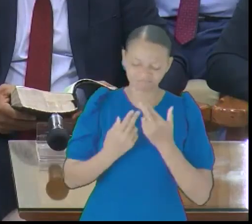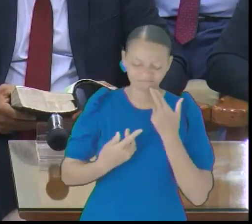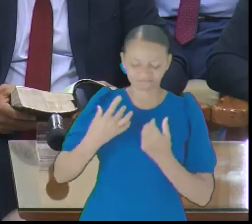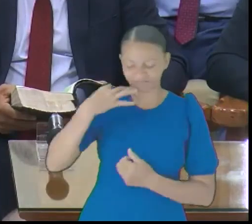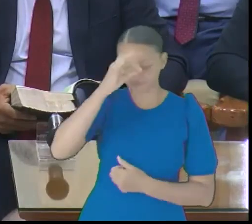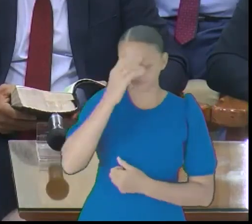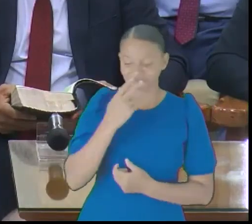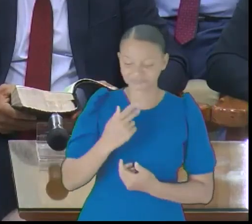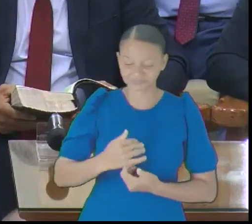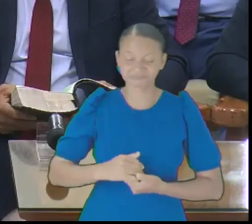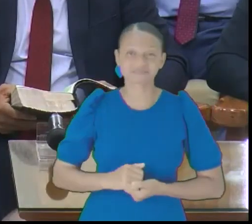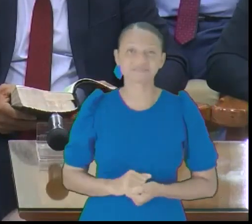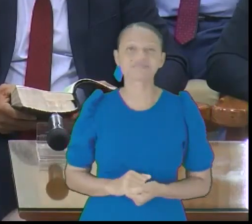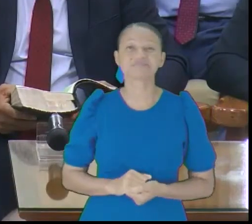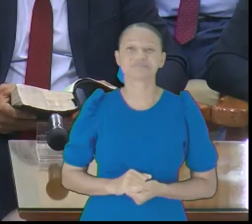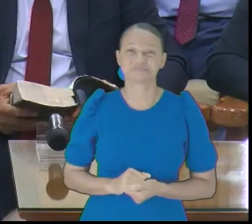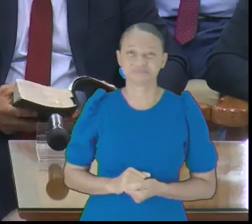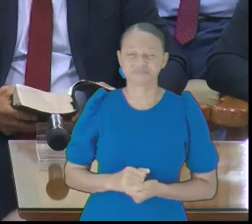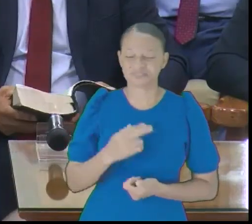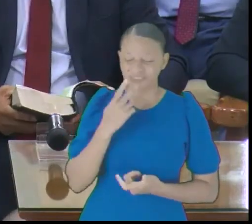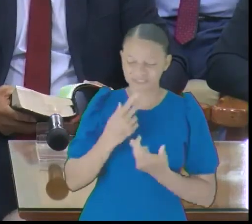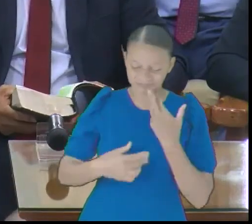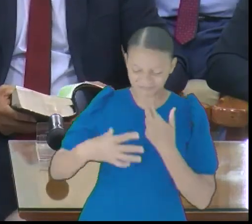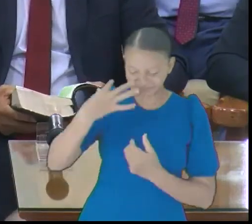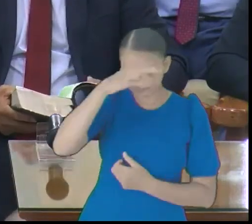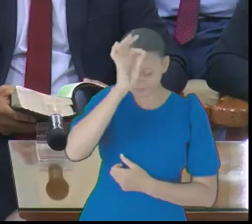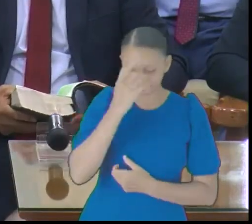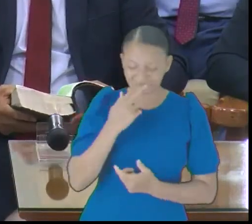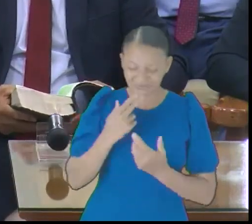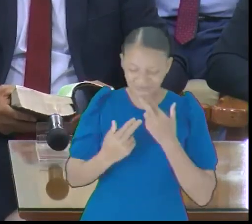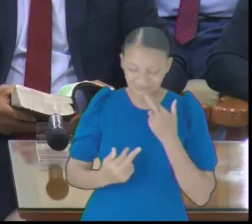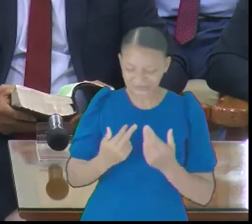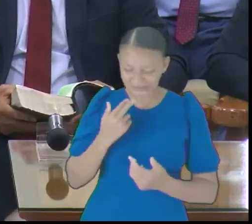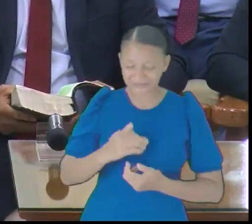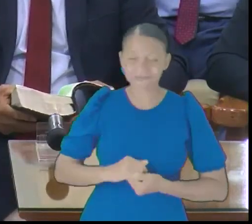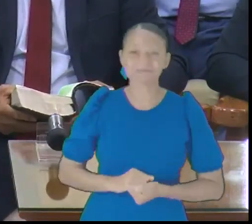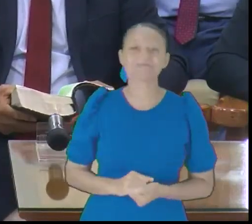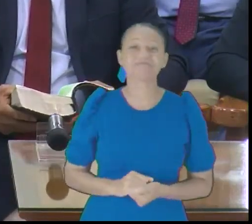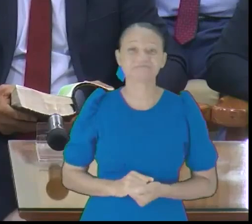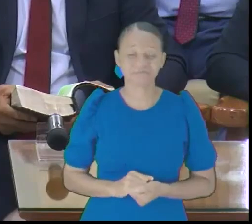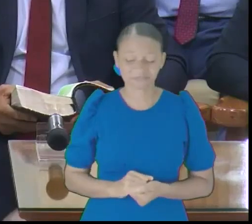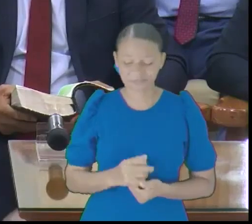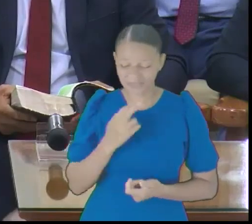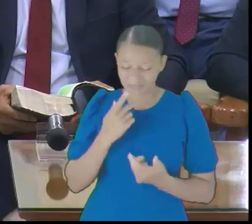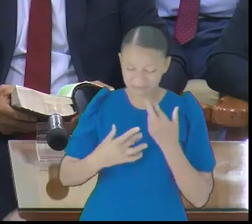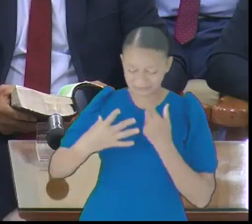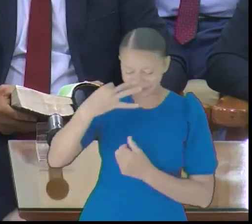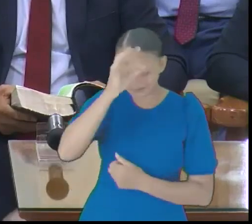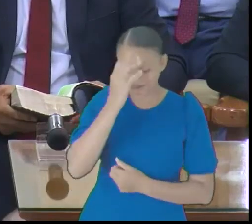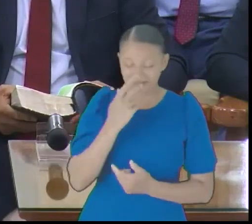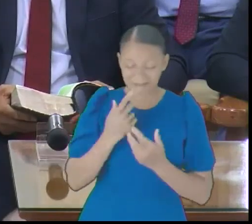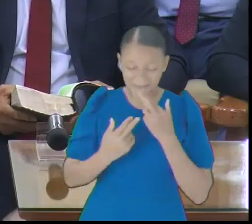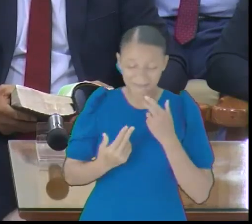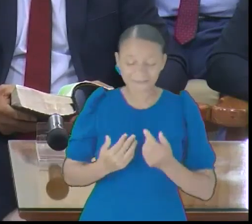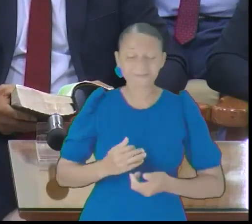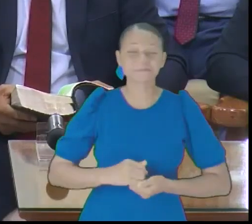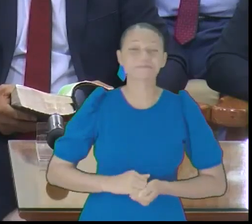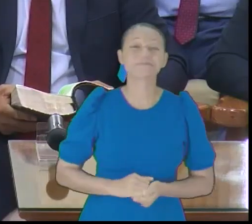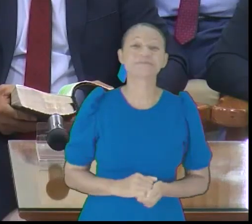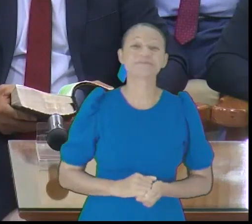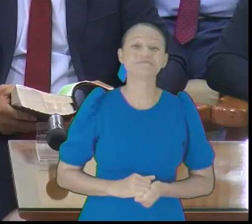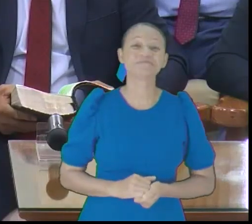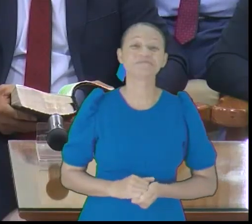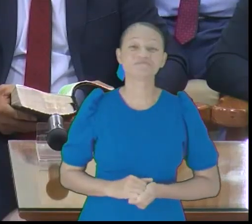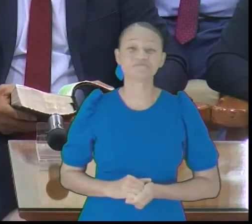camanai. Maramando reve a sui de cama. De que a nai deve a sou.